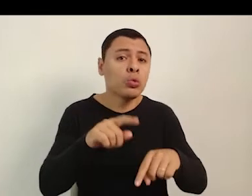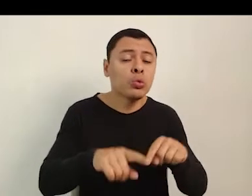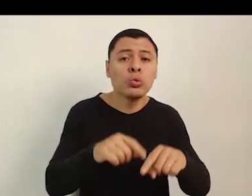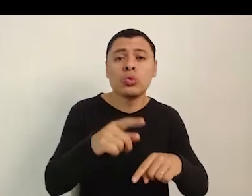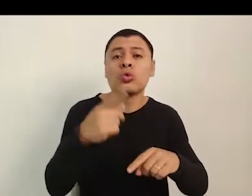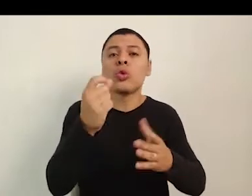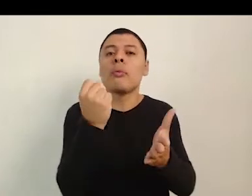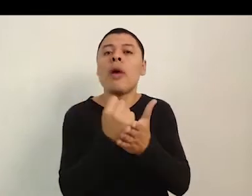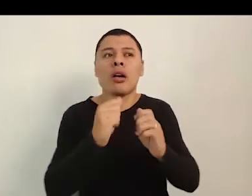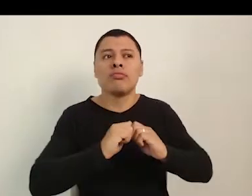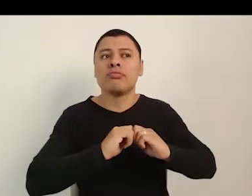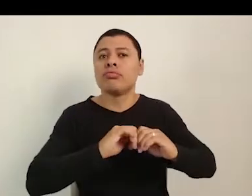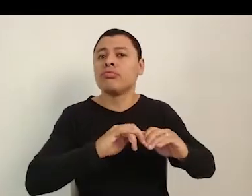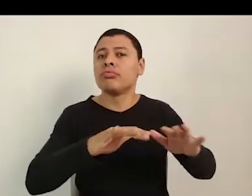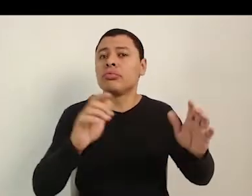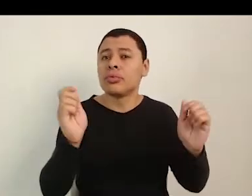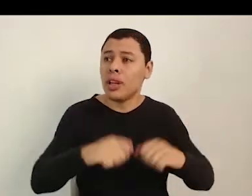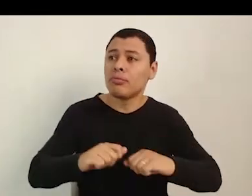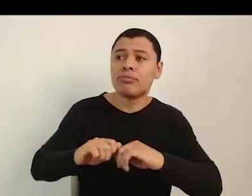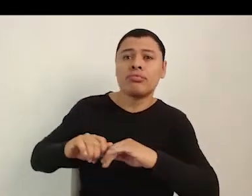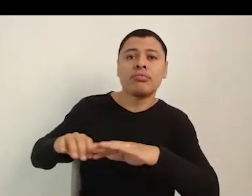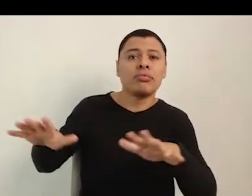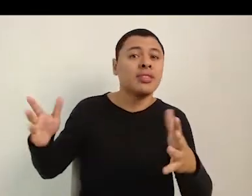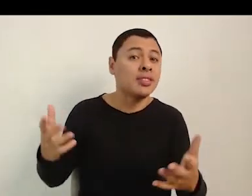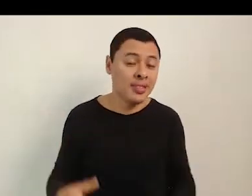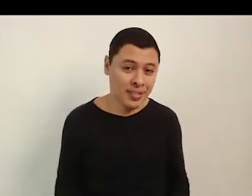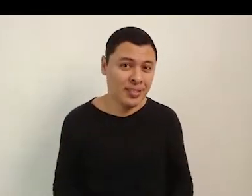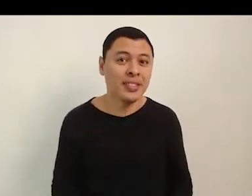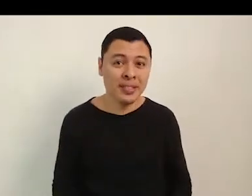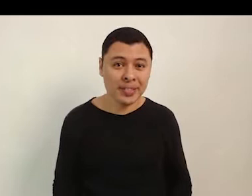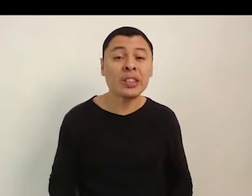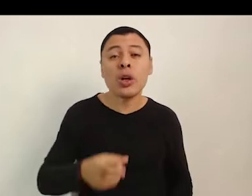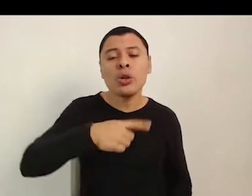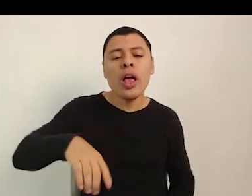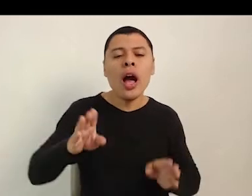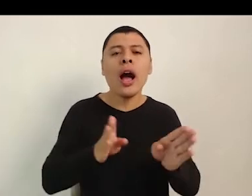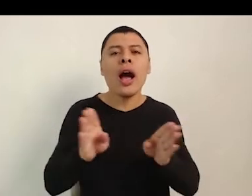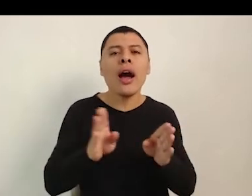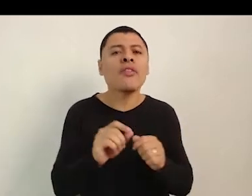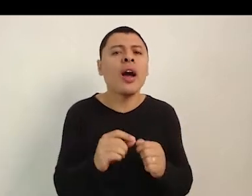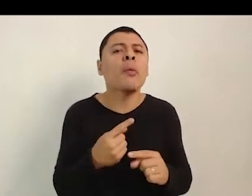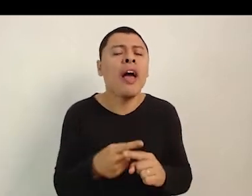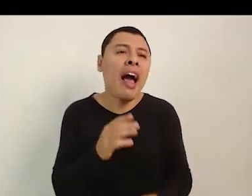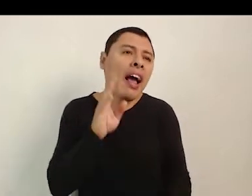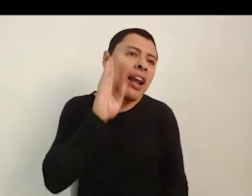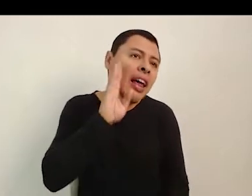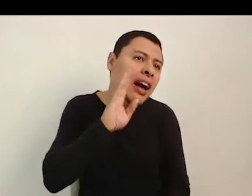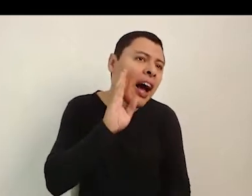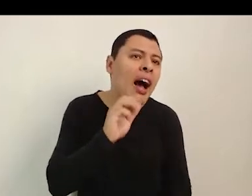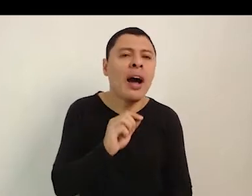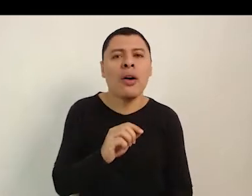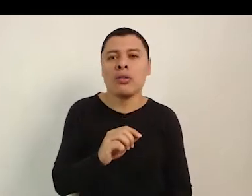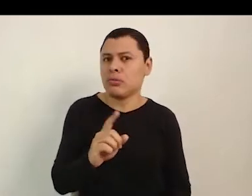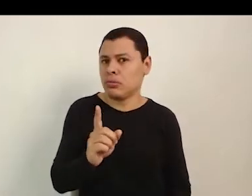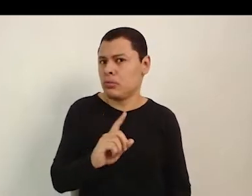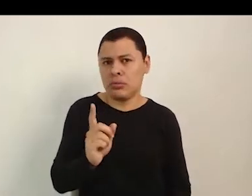dentre tantas outras coisas, né? Então, não é que a gente faz acessibilidade, ou que a gente fala de acessibilidade porque é legal, e